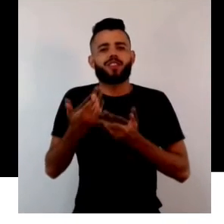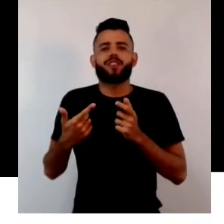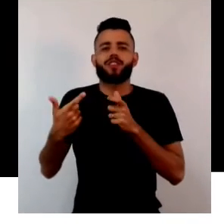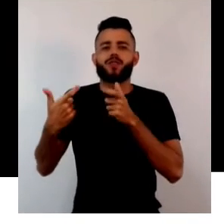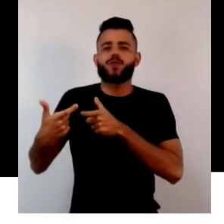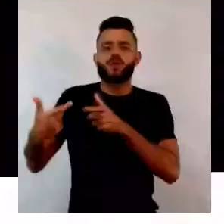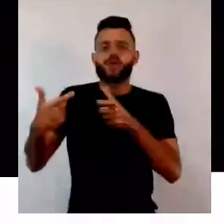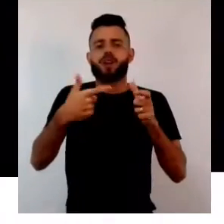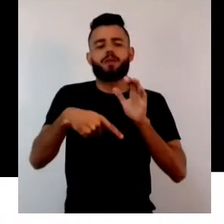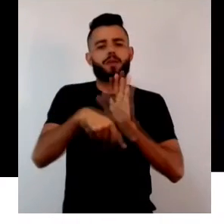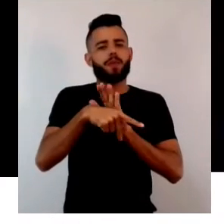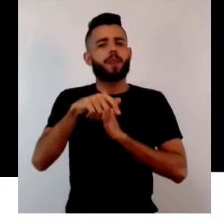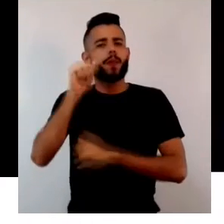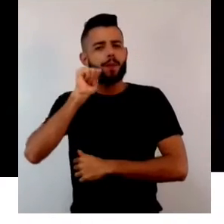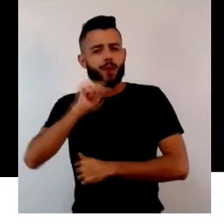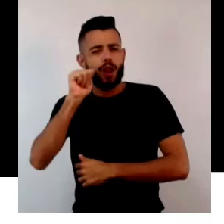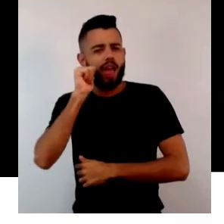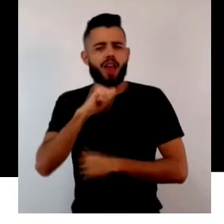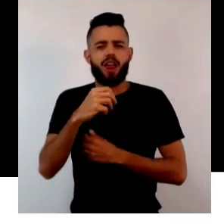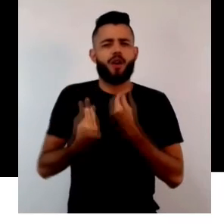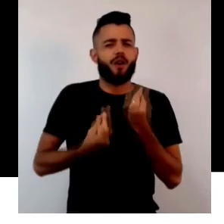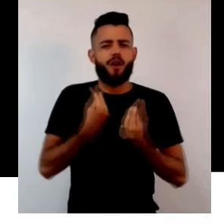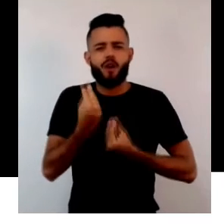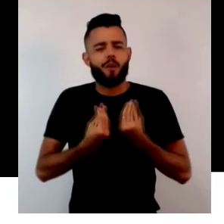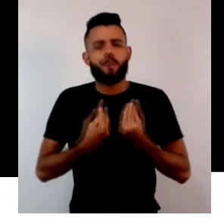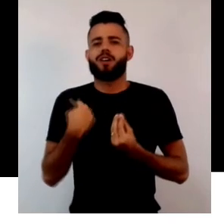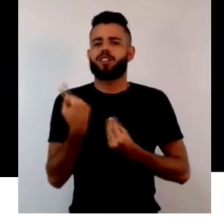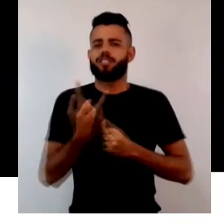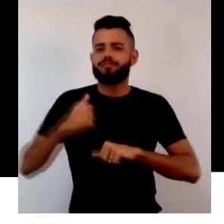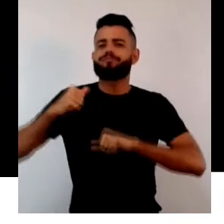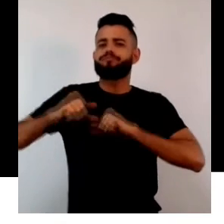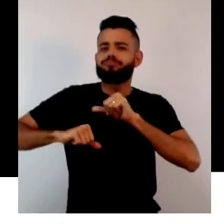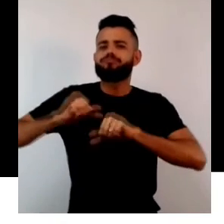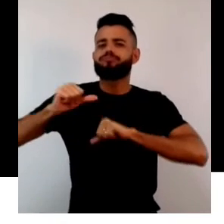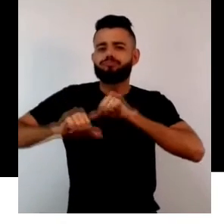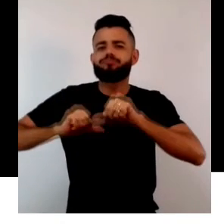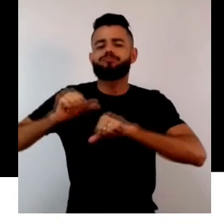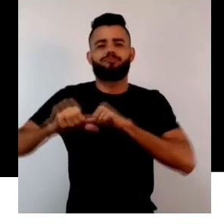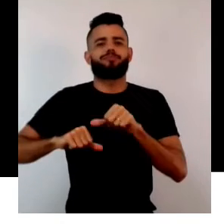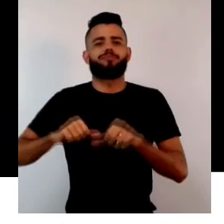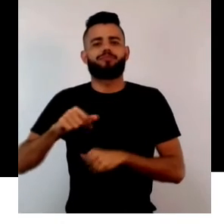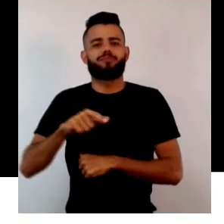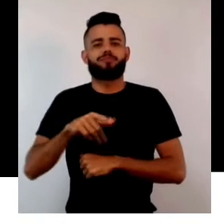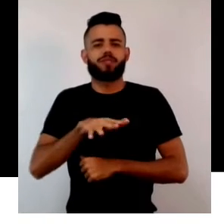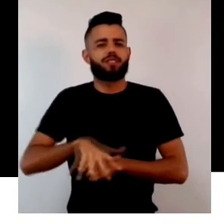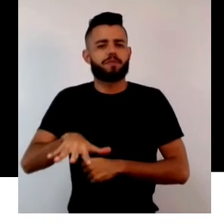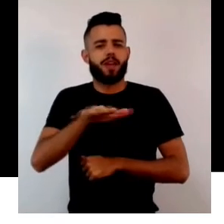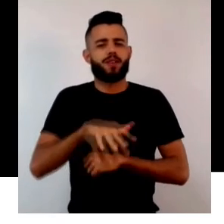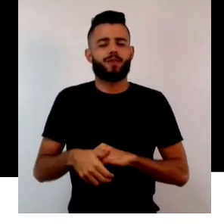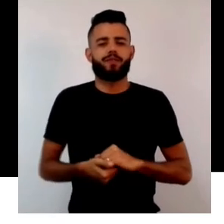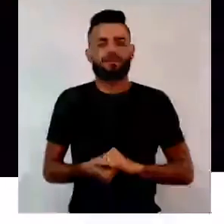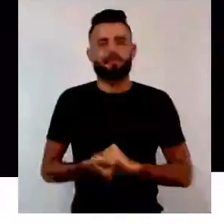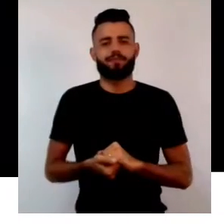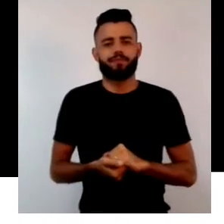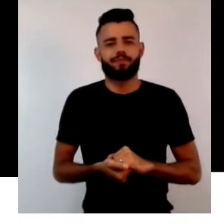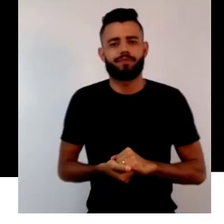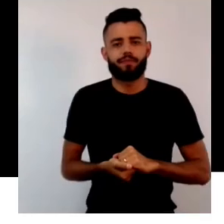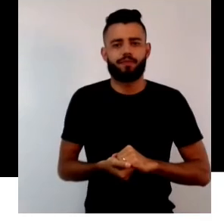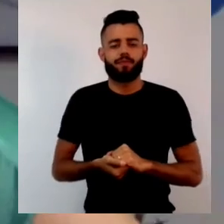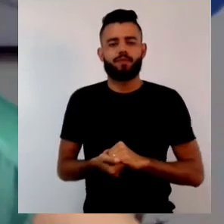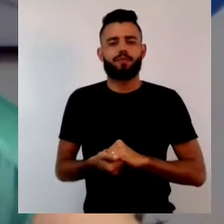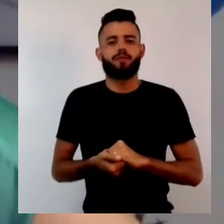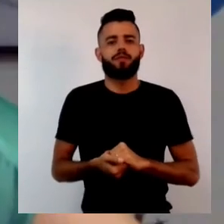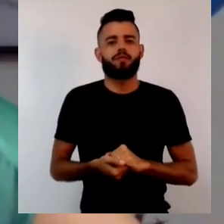é que a gente está renovando esse meio? Falar primeiro uma coisa muito mais macro,